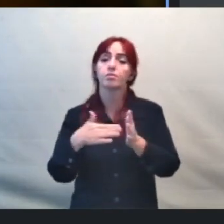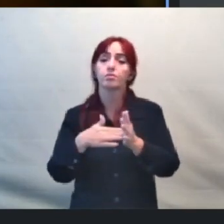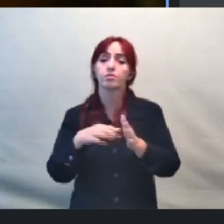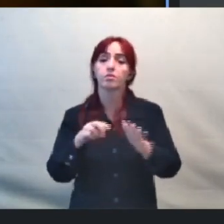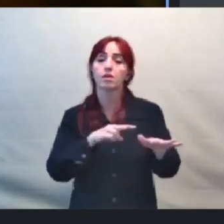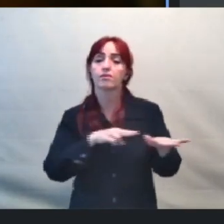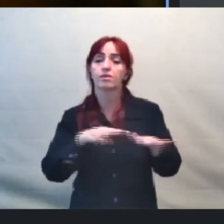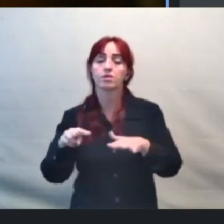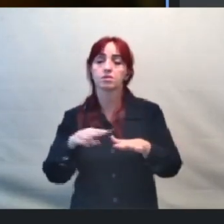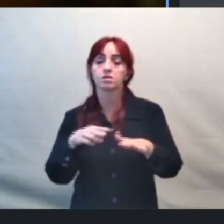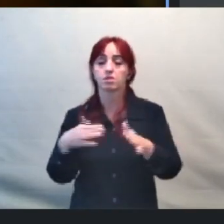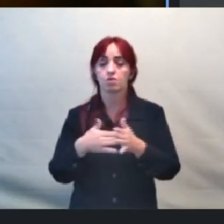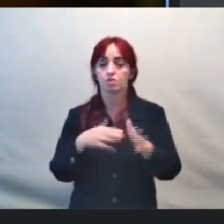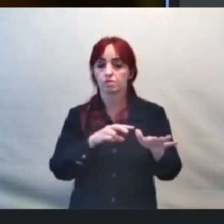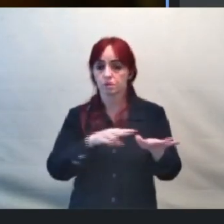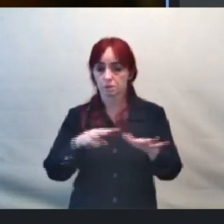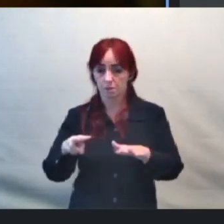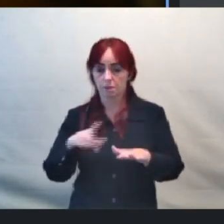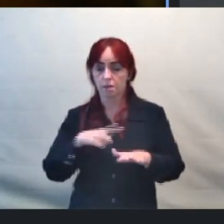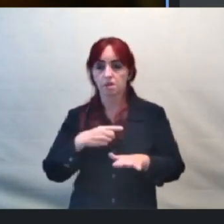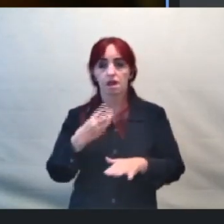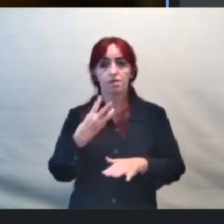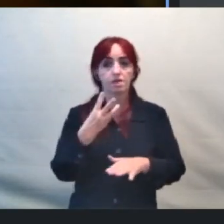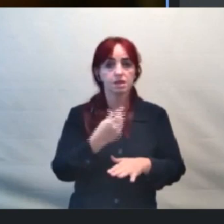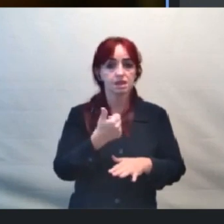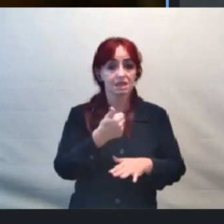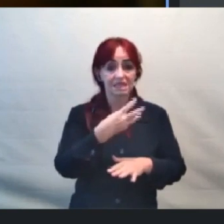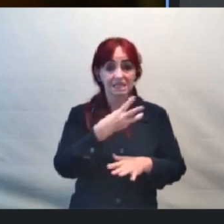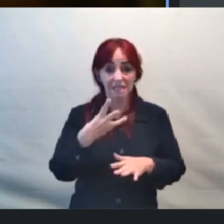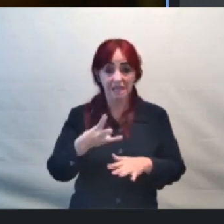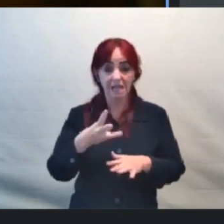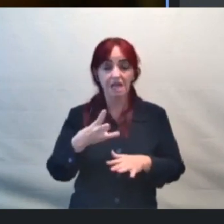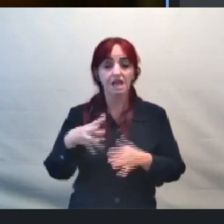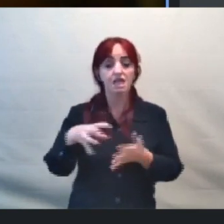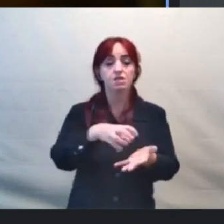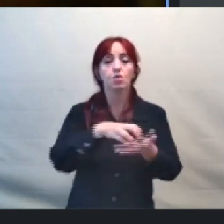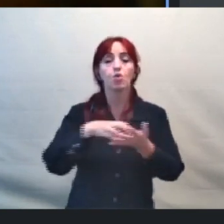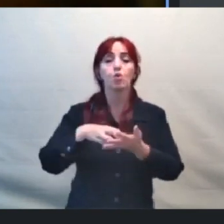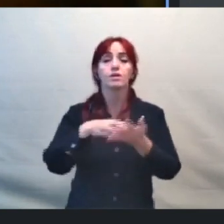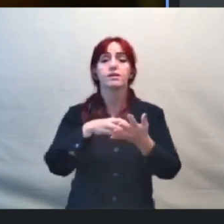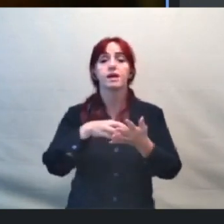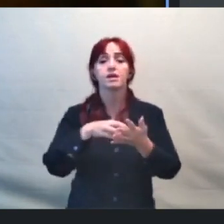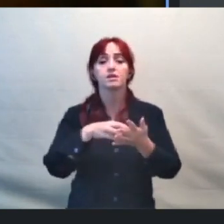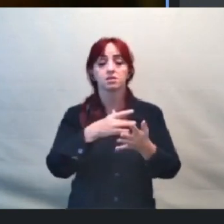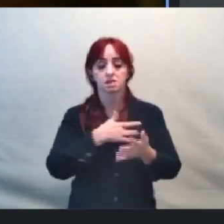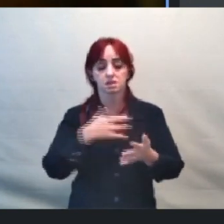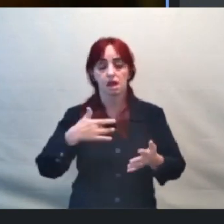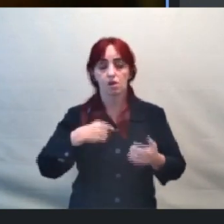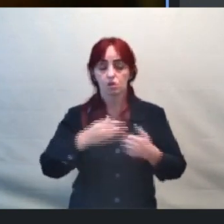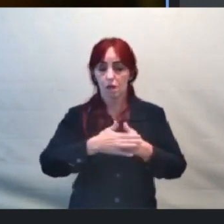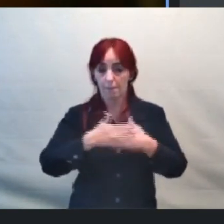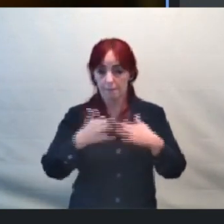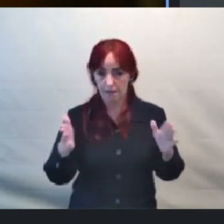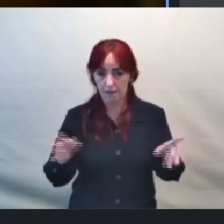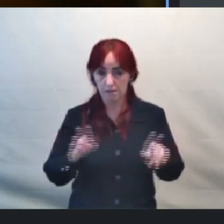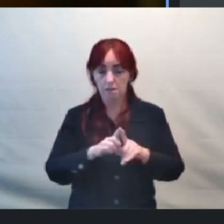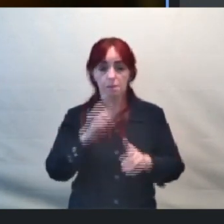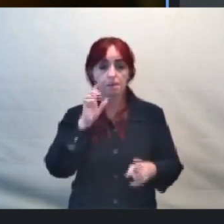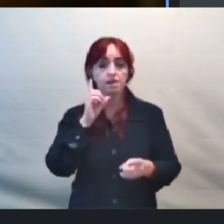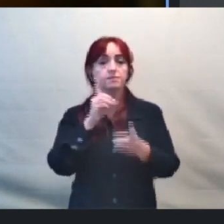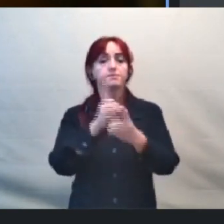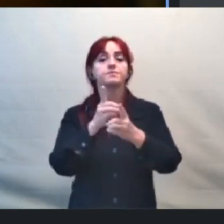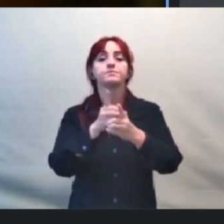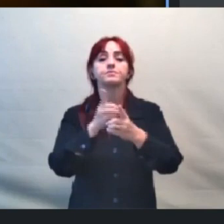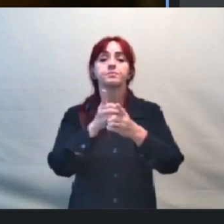13 unidades de saúde abertas no sábado e domingo, dedicadas exclusivamente ao atendimento de dengue, zika e chikungunya,